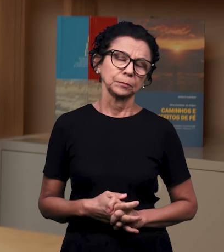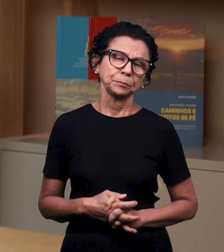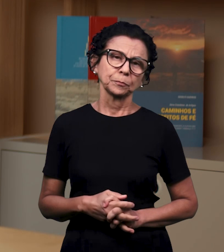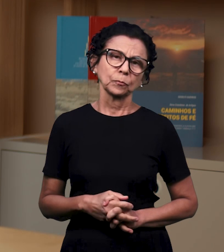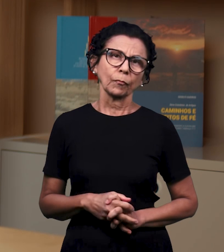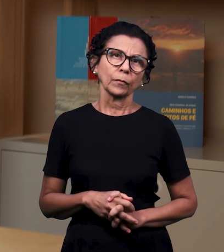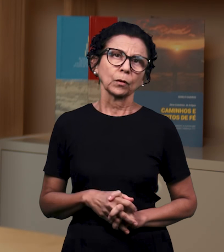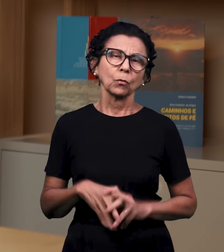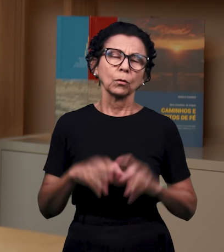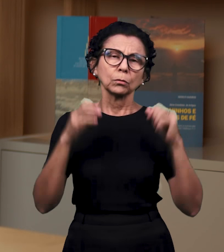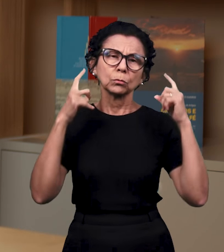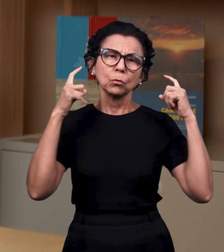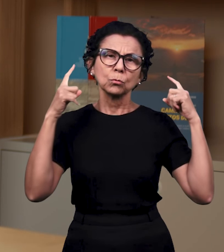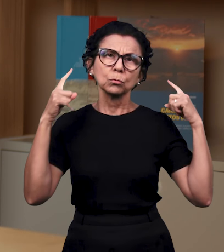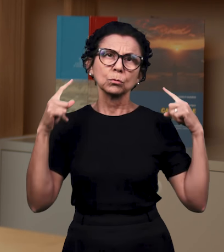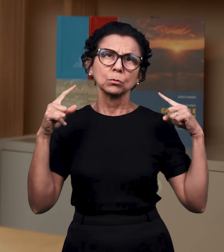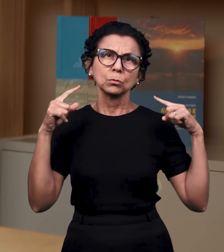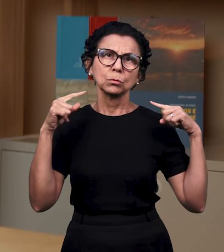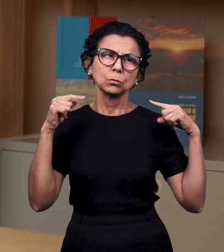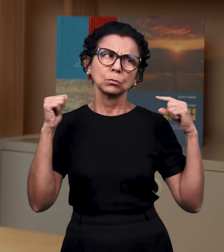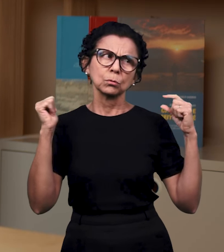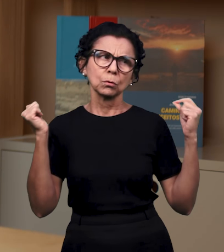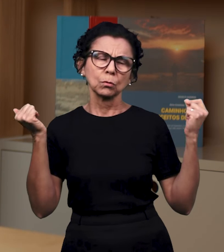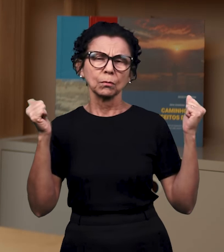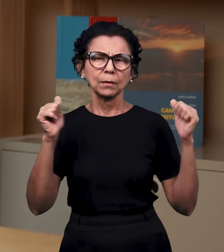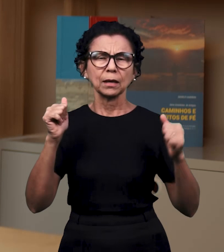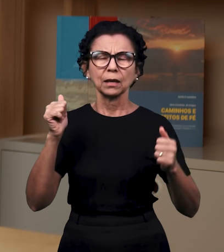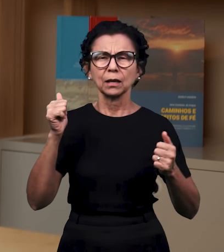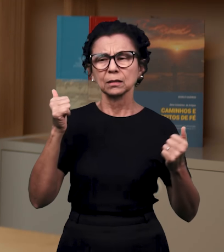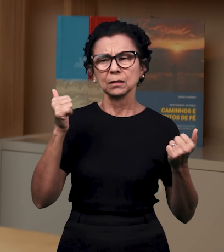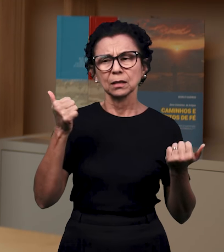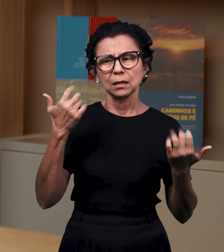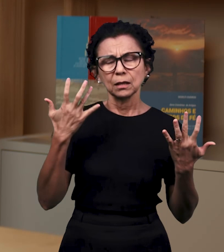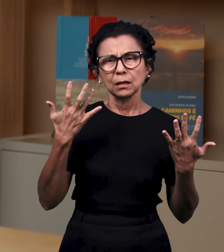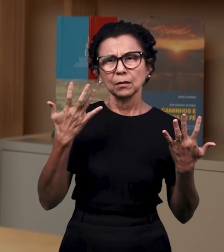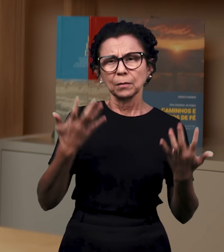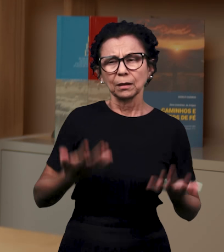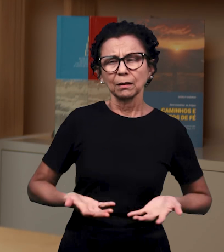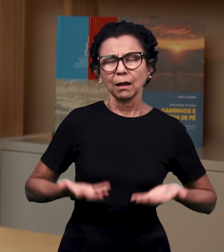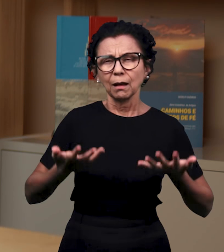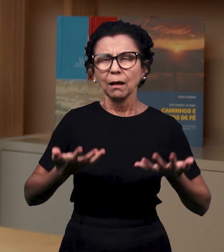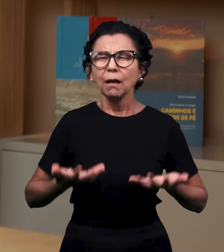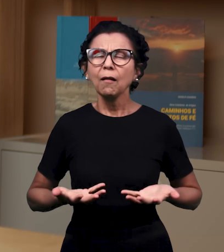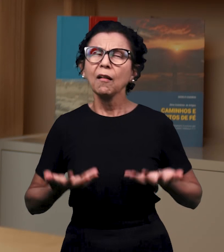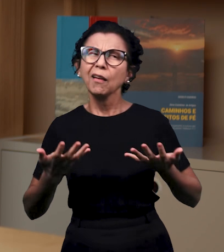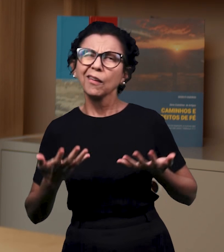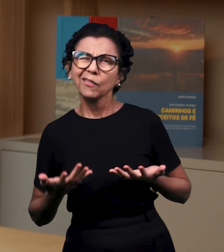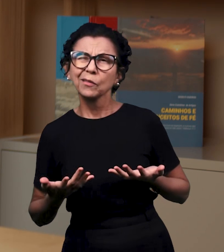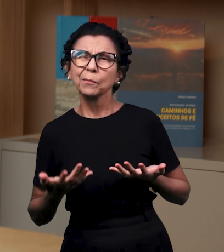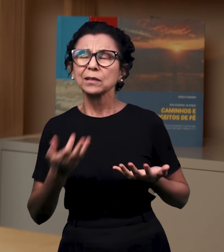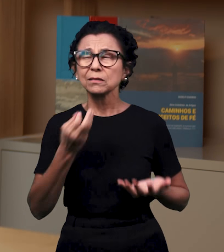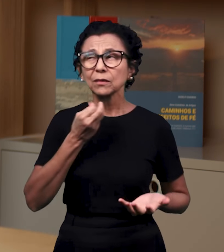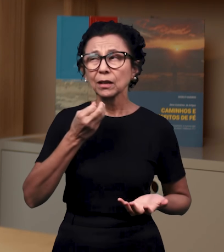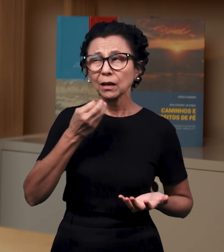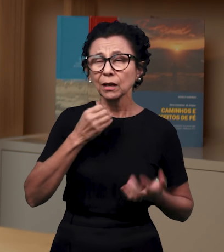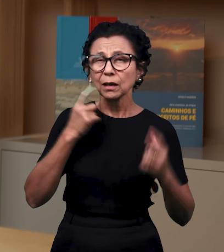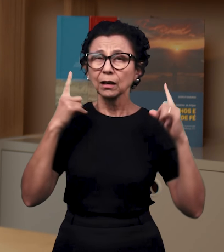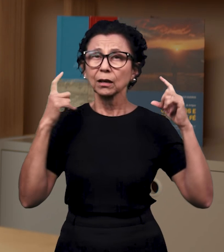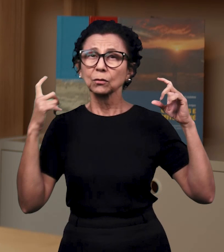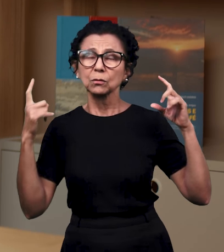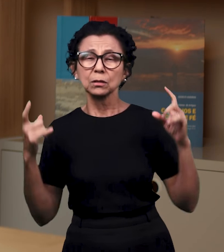seja, o som sem retinir, ou seja, não tão agudo, né? não destacando muito, já era um momento